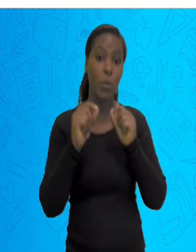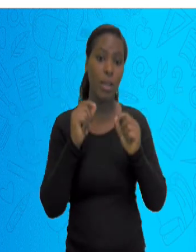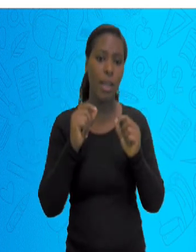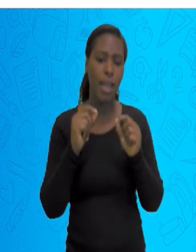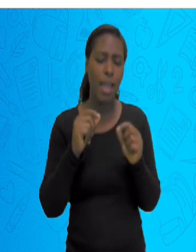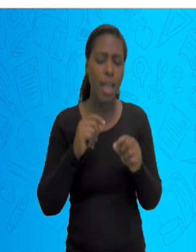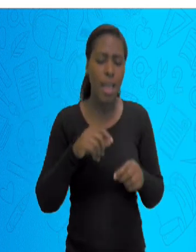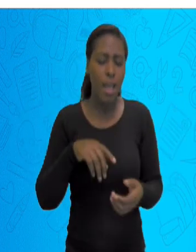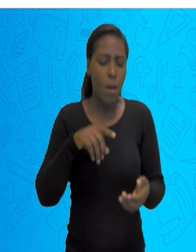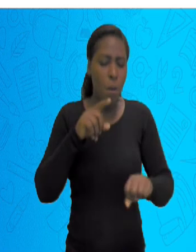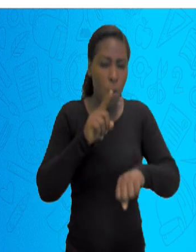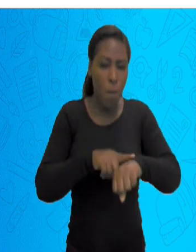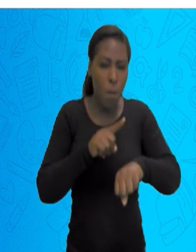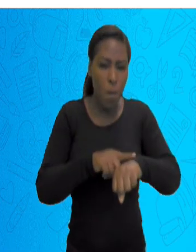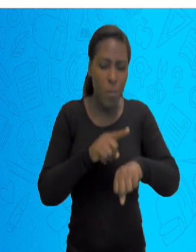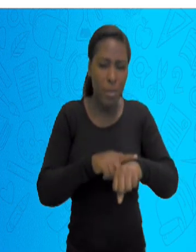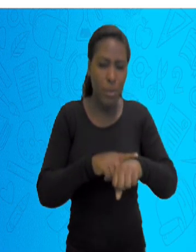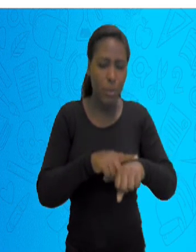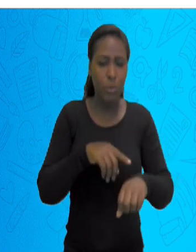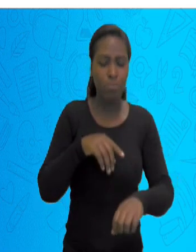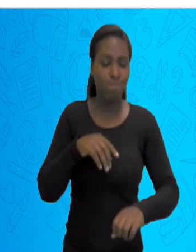mais emocionante da narrativa.